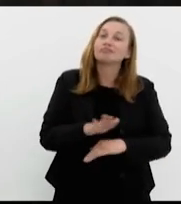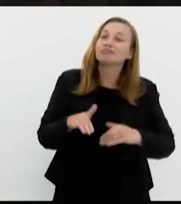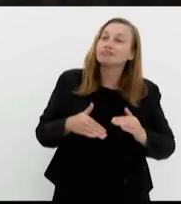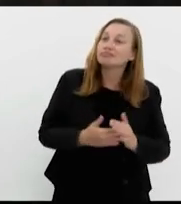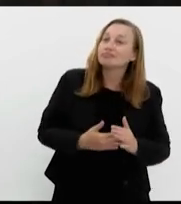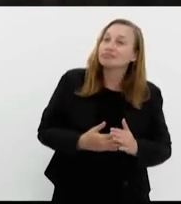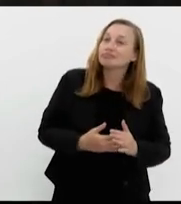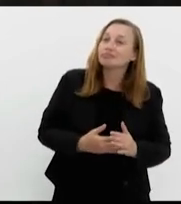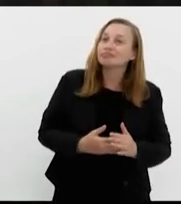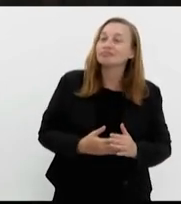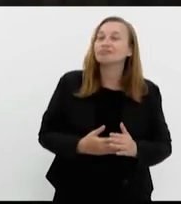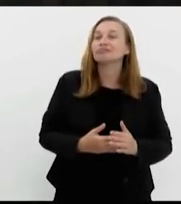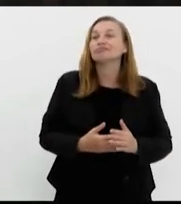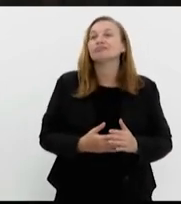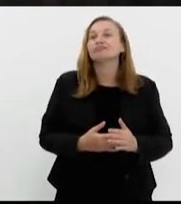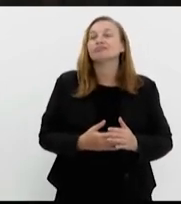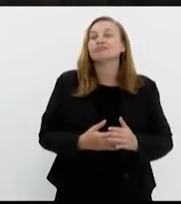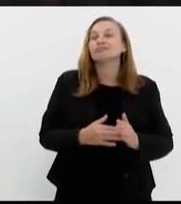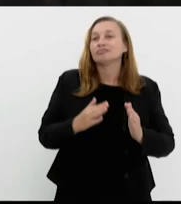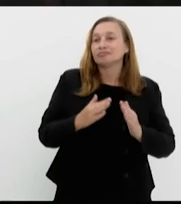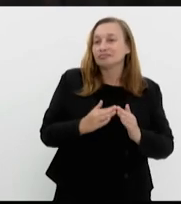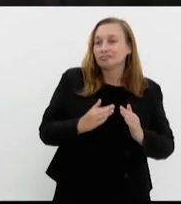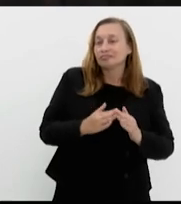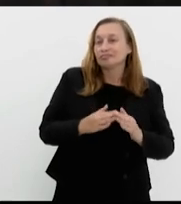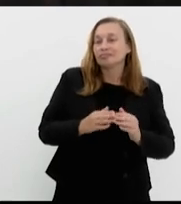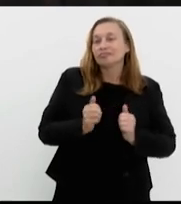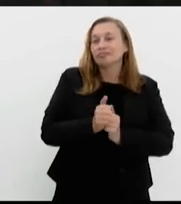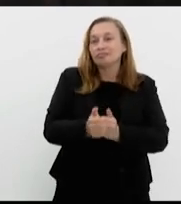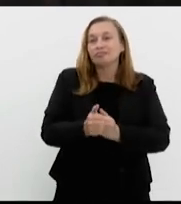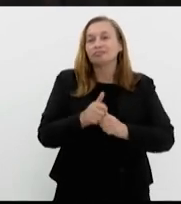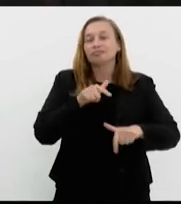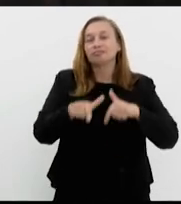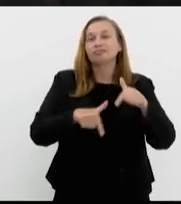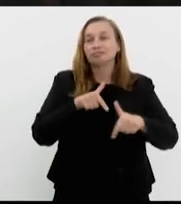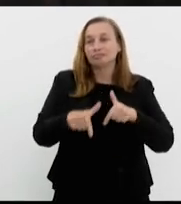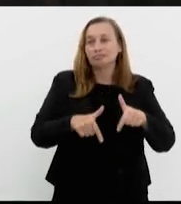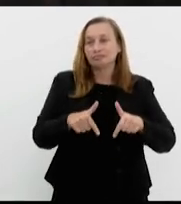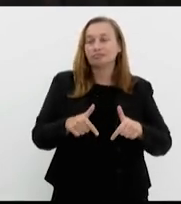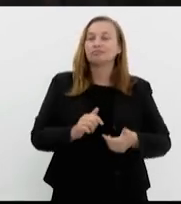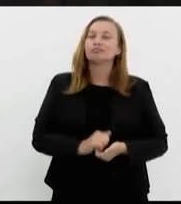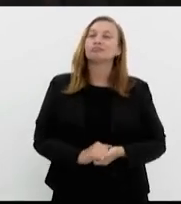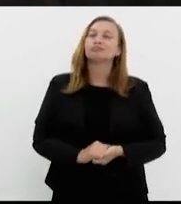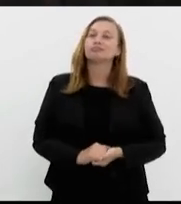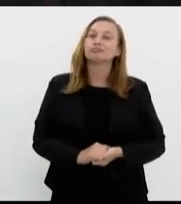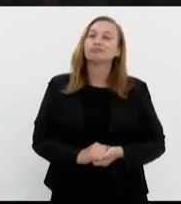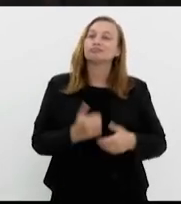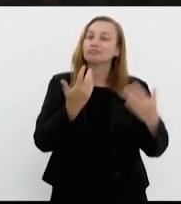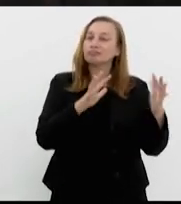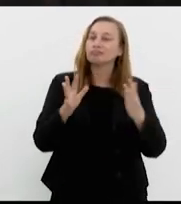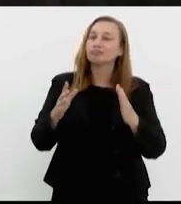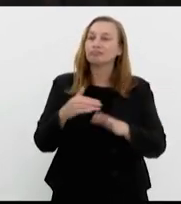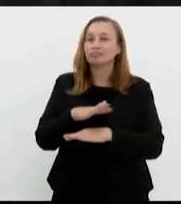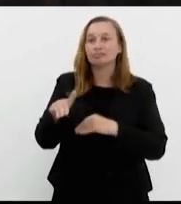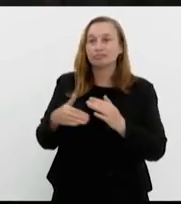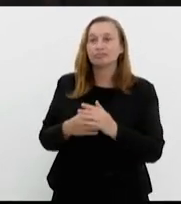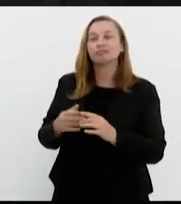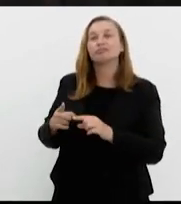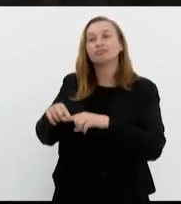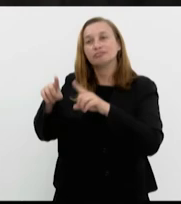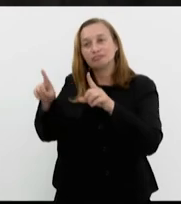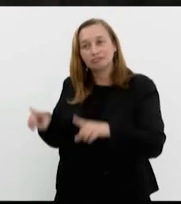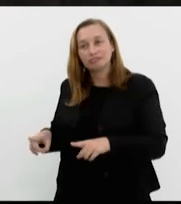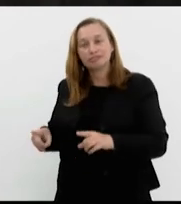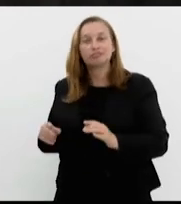ainda estão pela casa, que acompanham nossos trabalhos por aqui. Saudar todos os trabalhadores